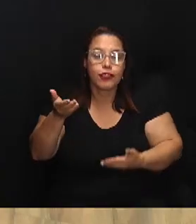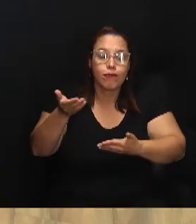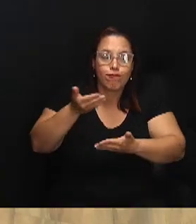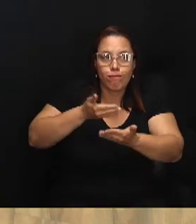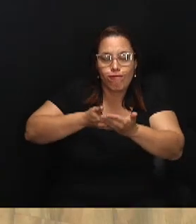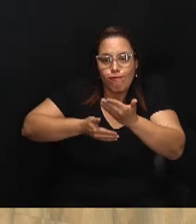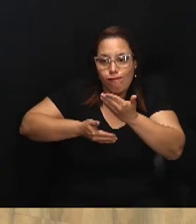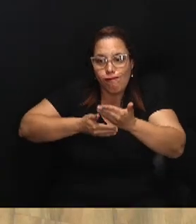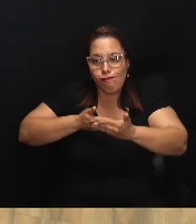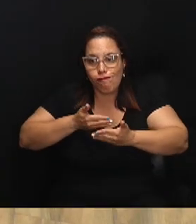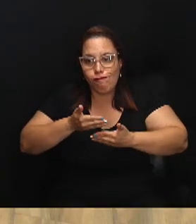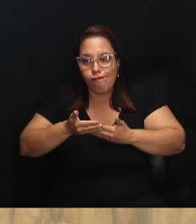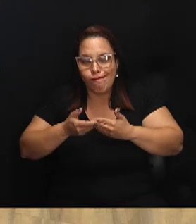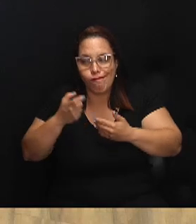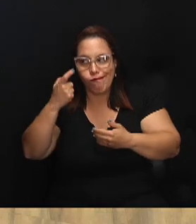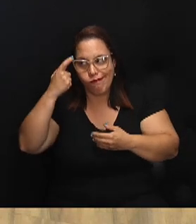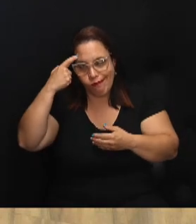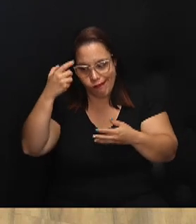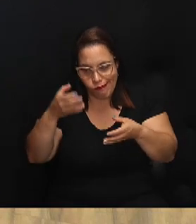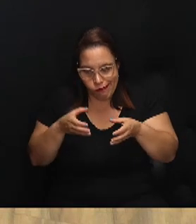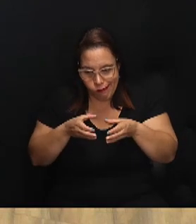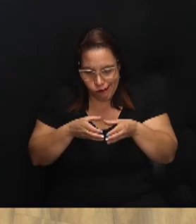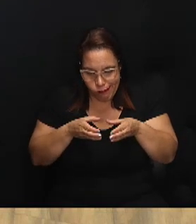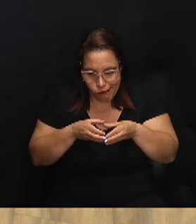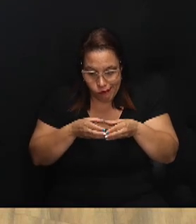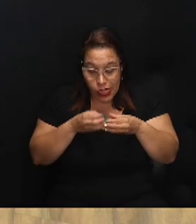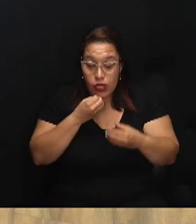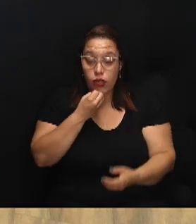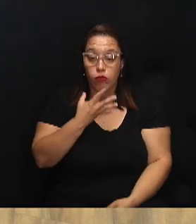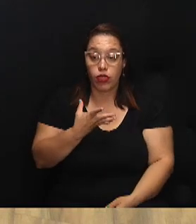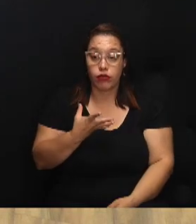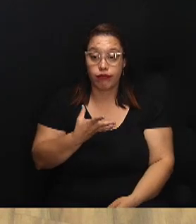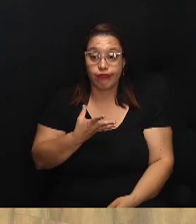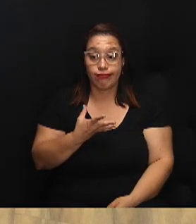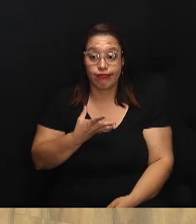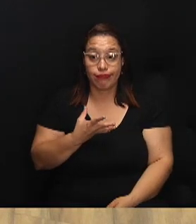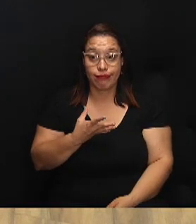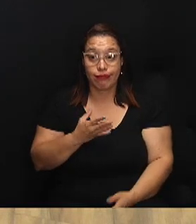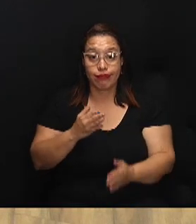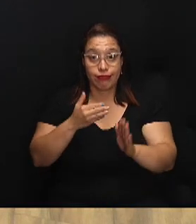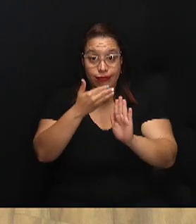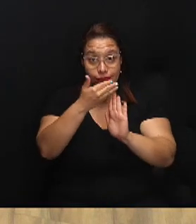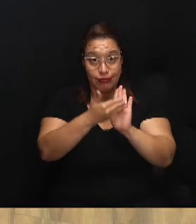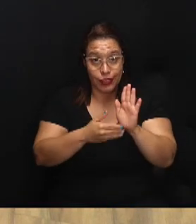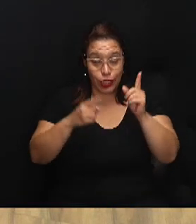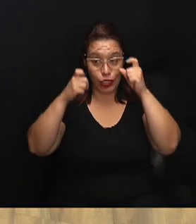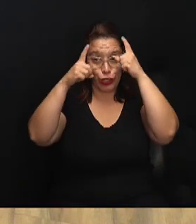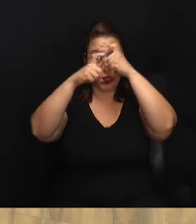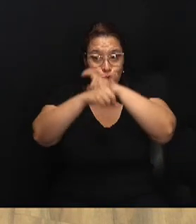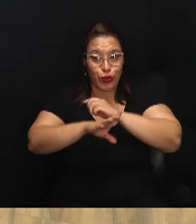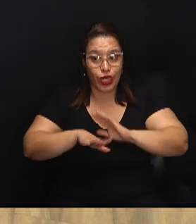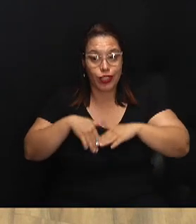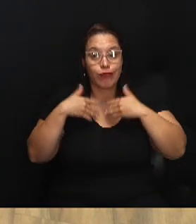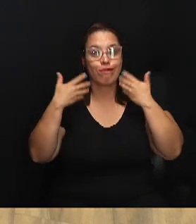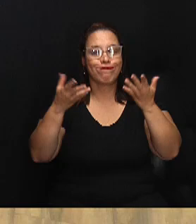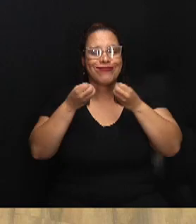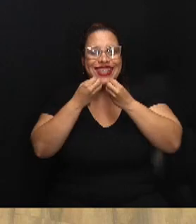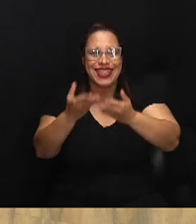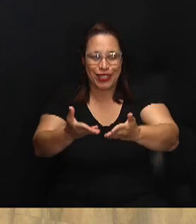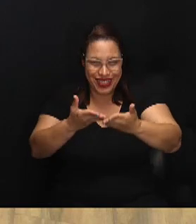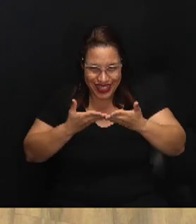harmonizar e pensar em estar bem, inclusive diante das adversidades. Seja